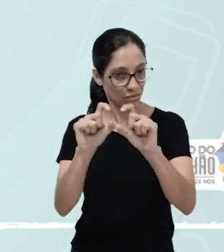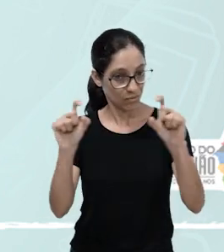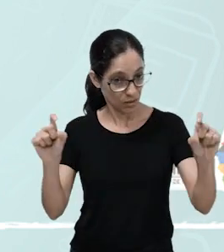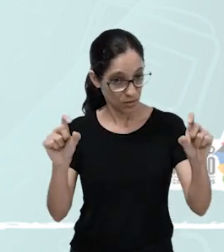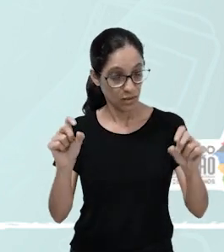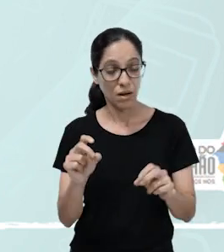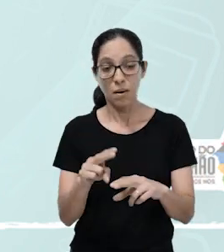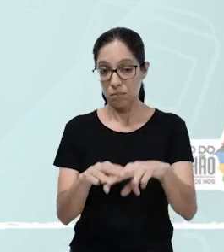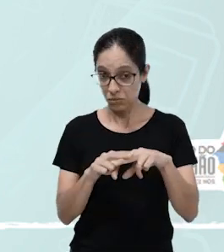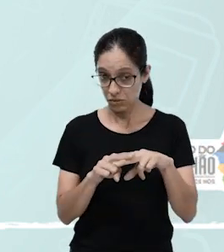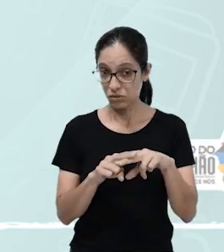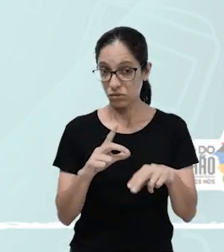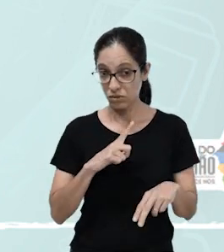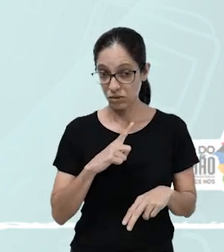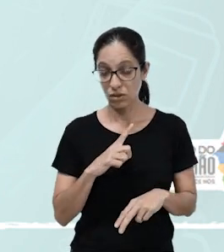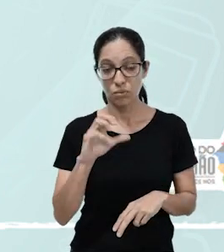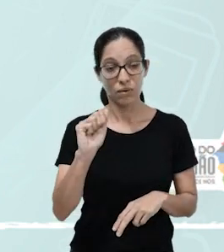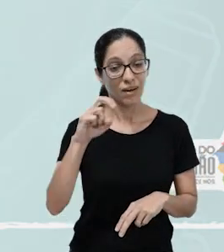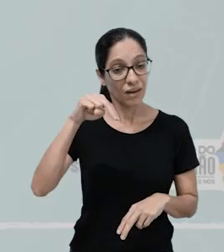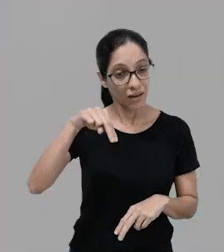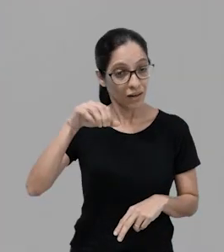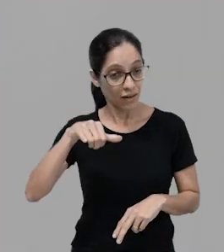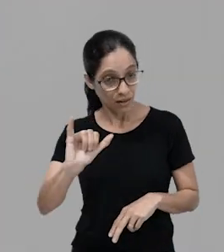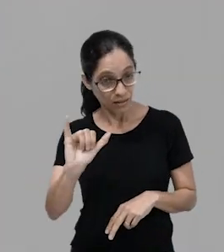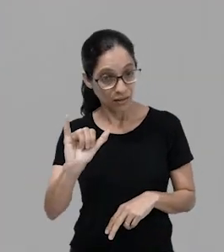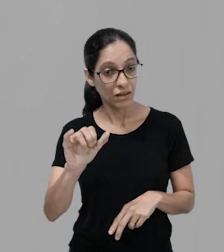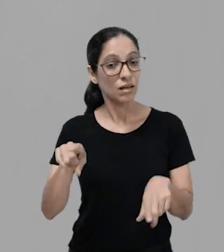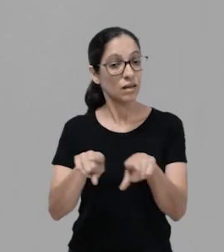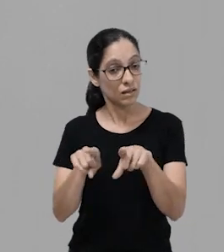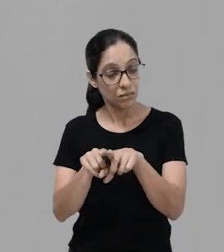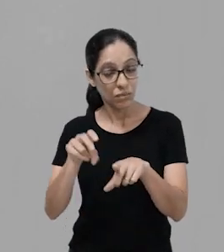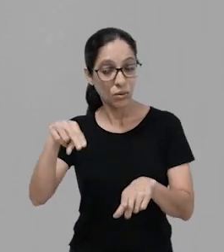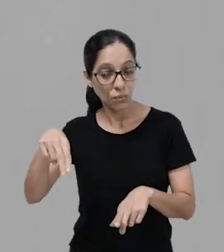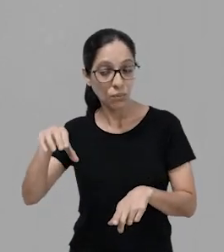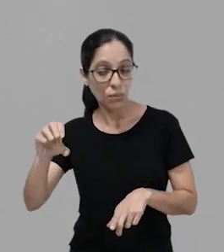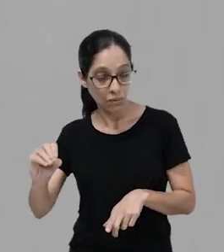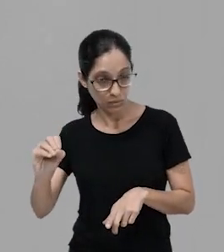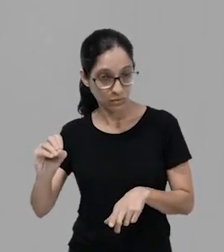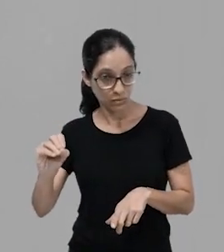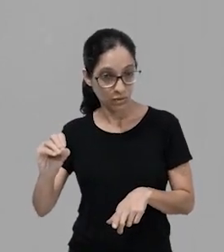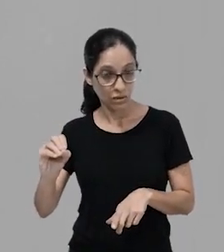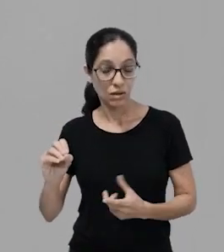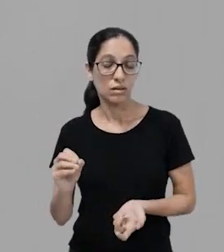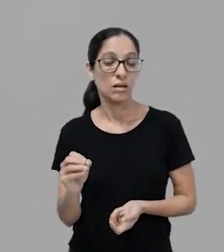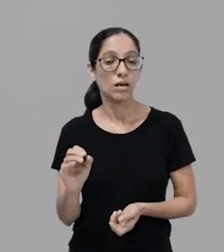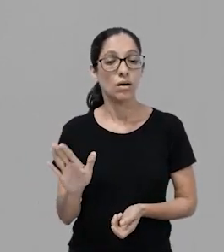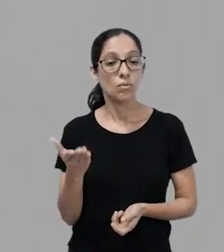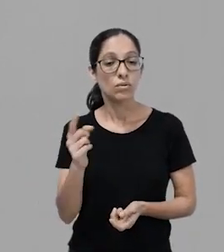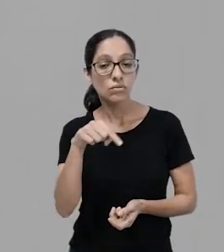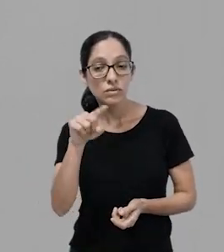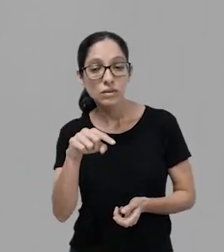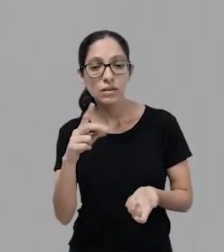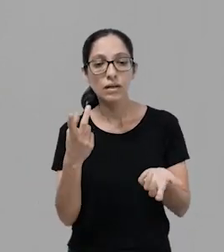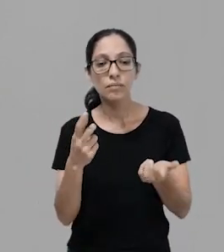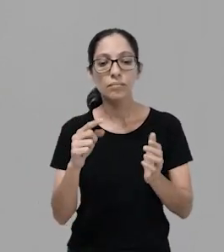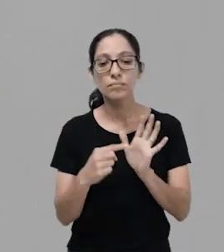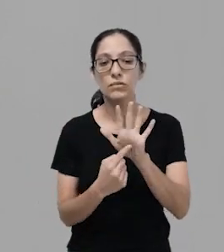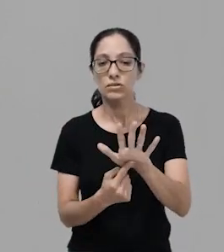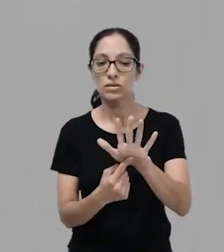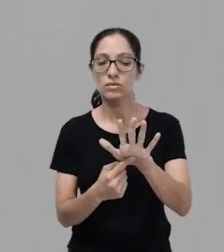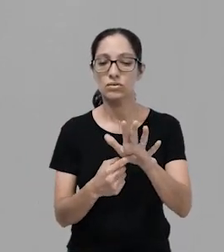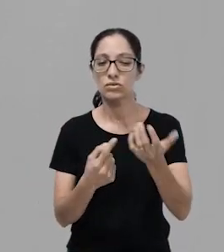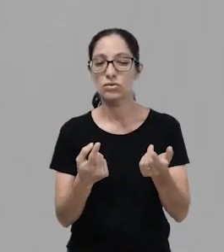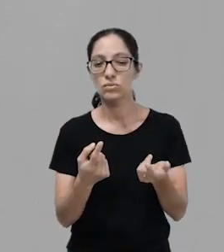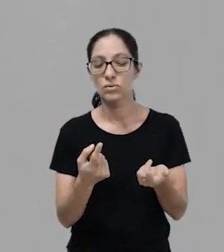existe o N para usar quando tem o not e o no para usar quando você quer dar o sentido negativo,